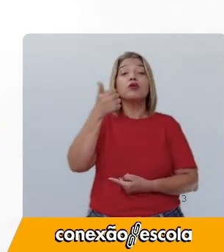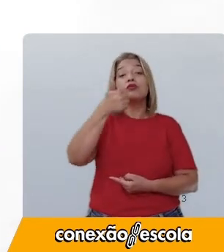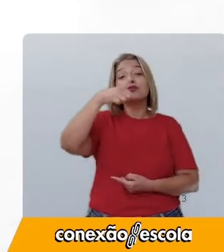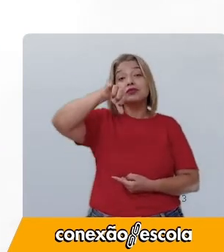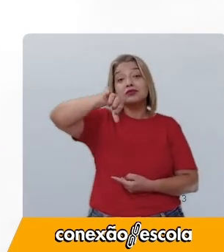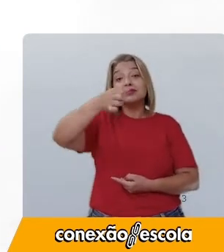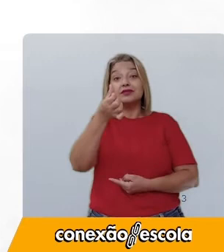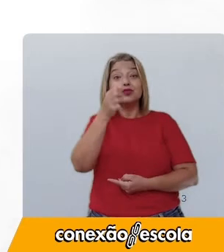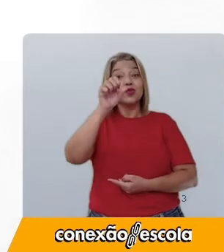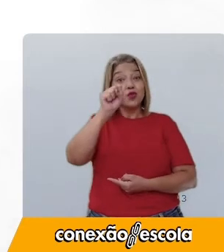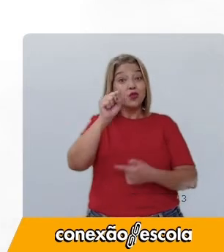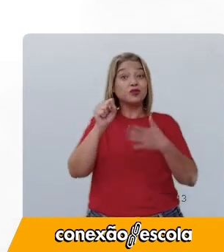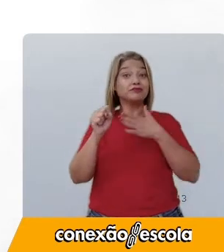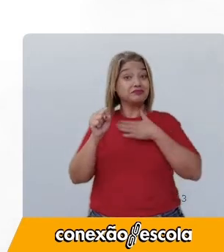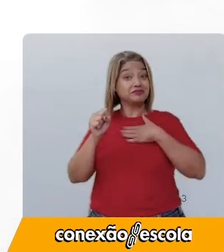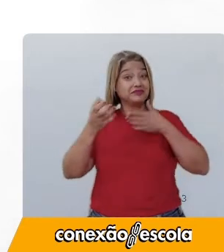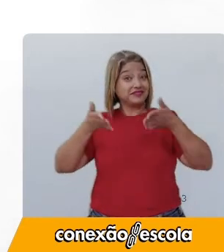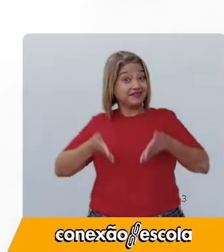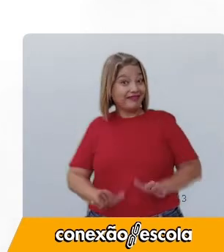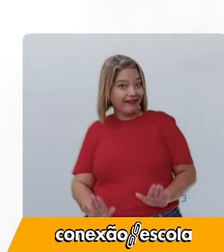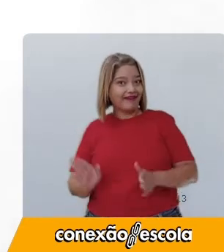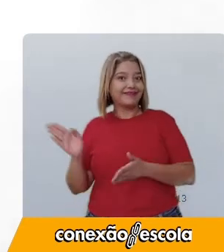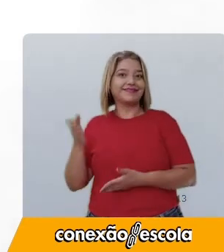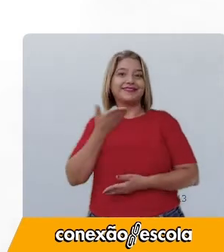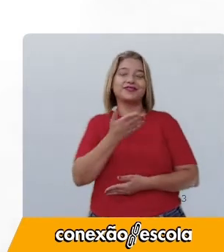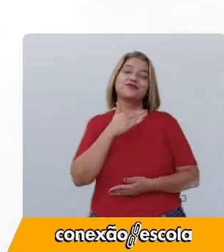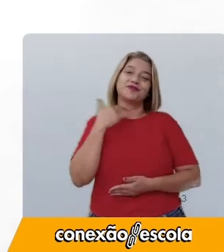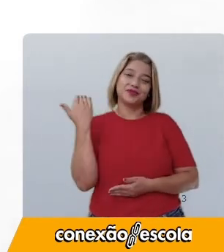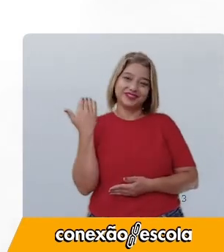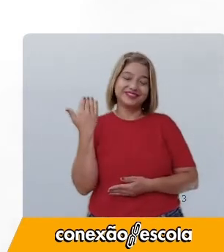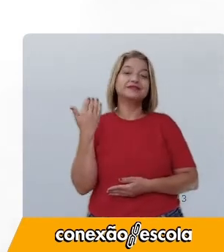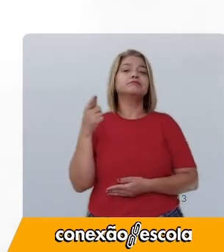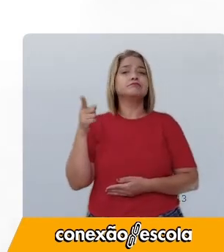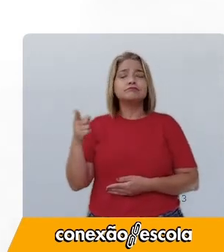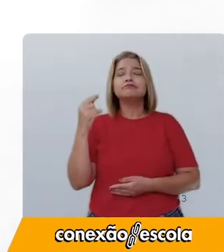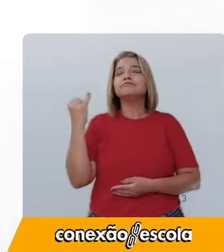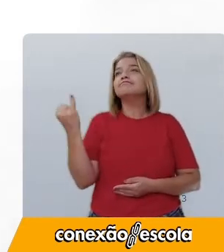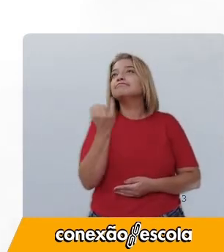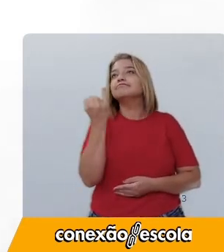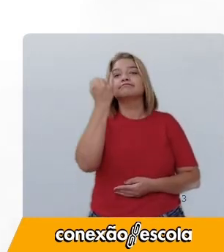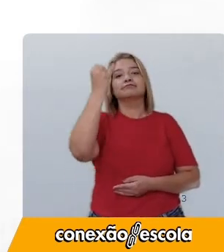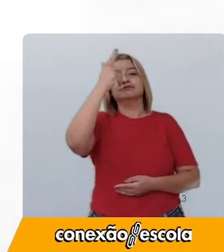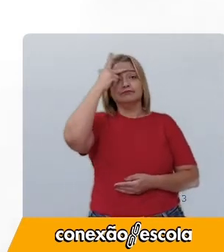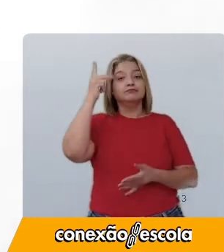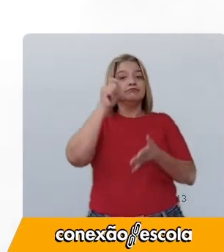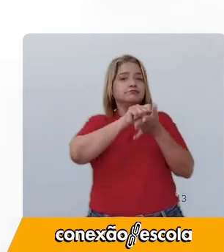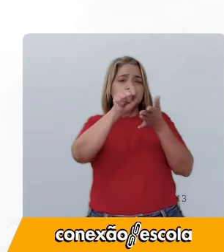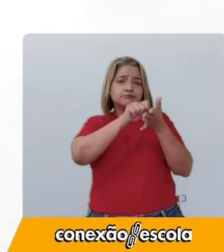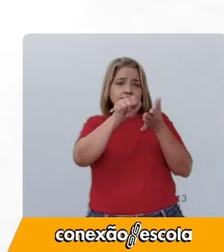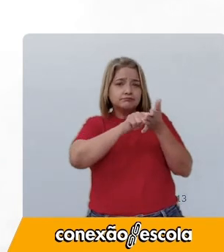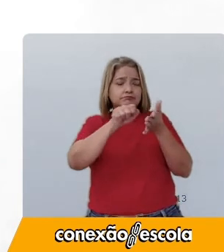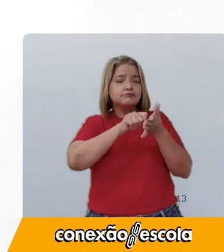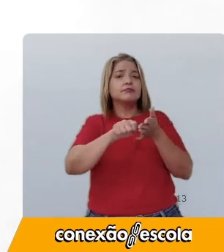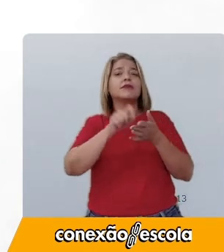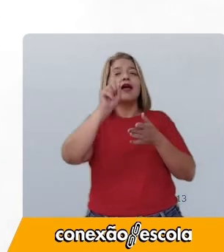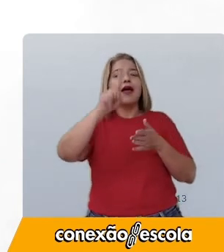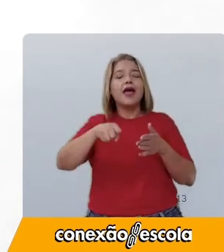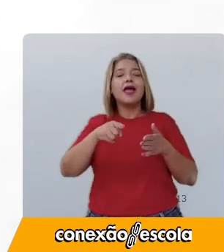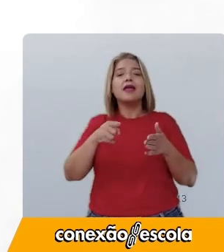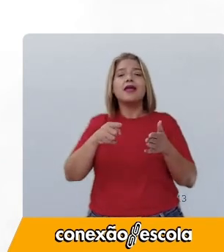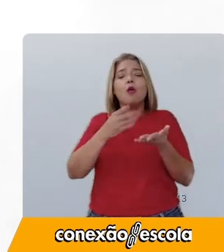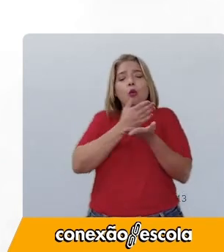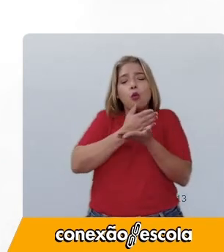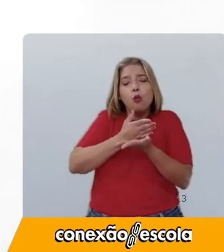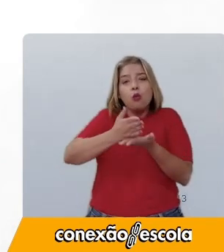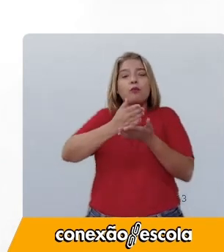1968, no ano que eu nasci. E foi um dos mais importantes escritores da primeira fase do modernismo e um